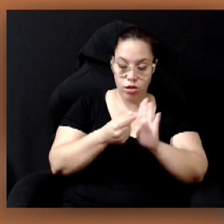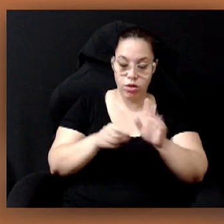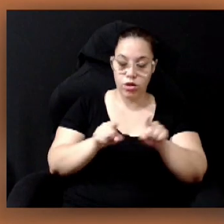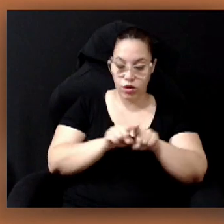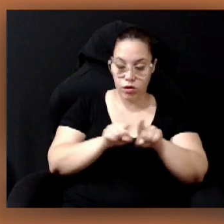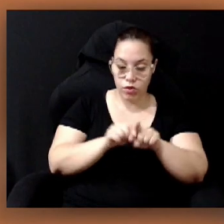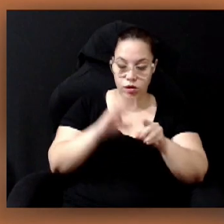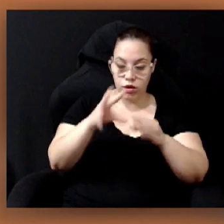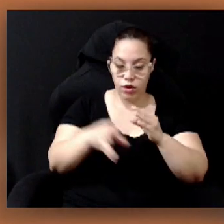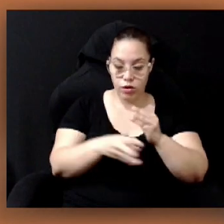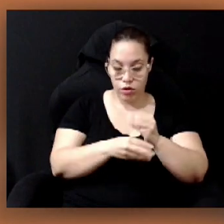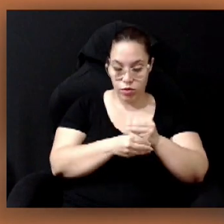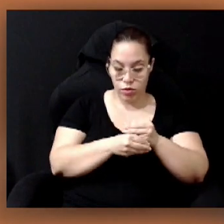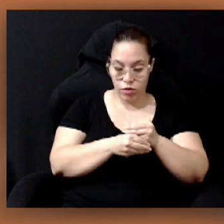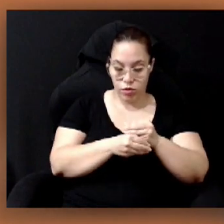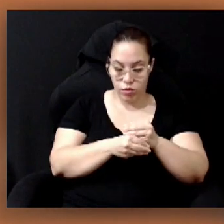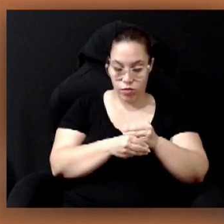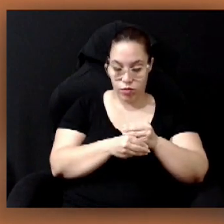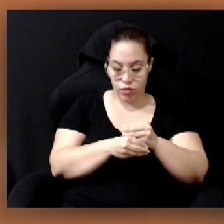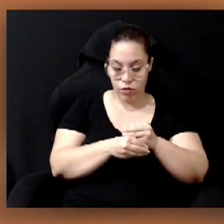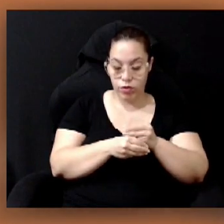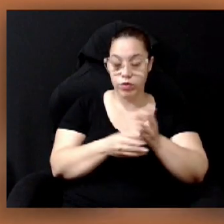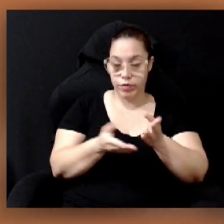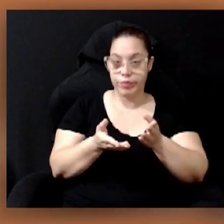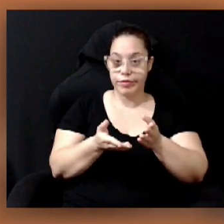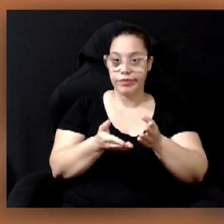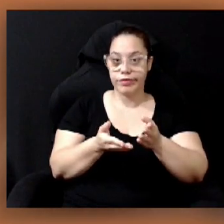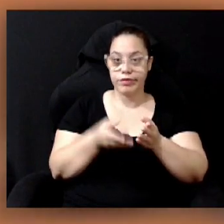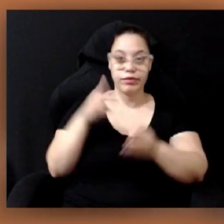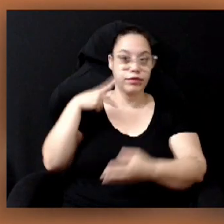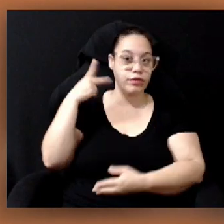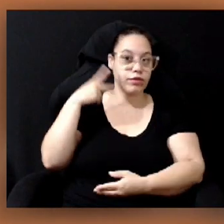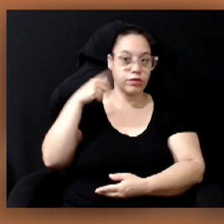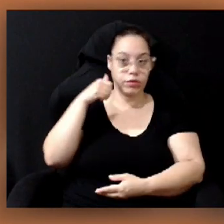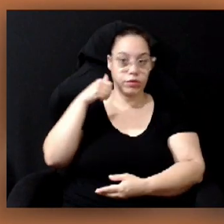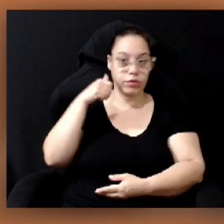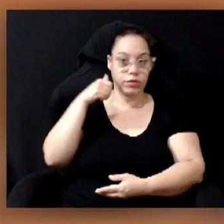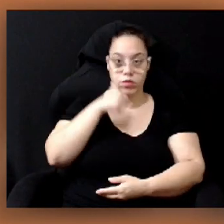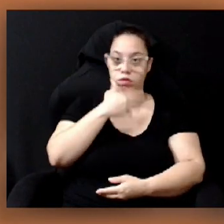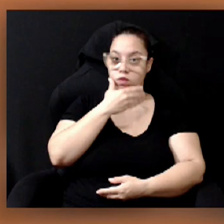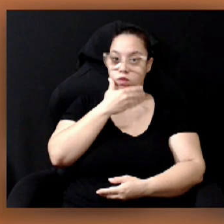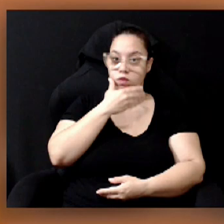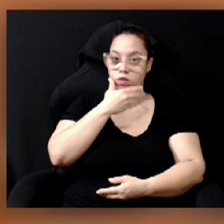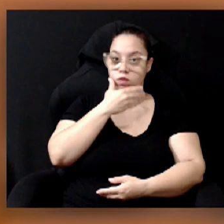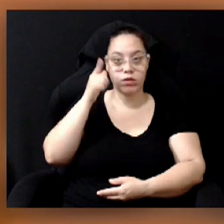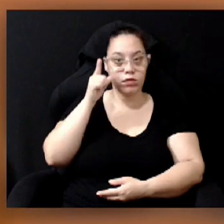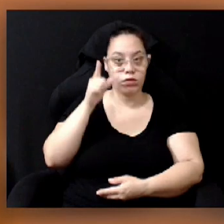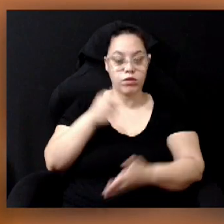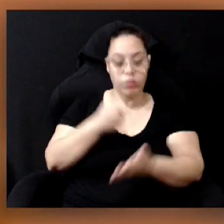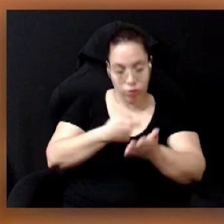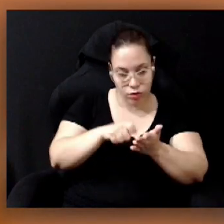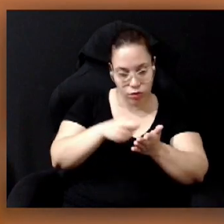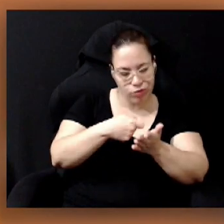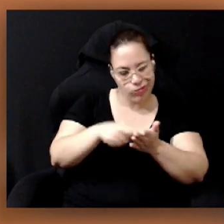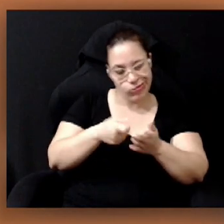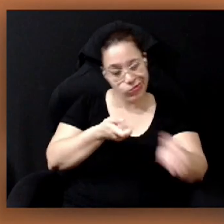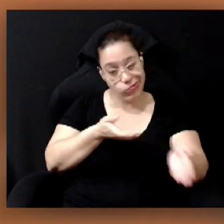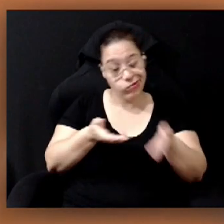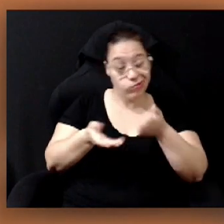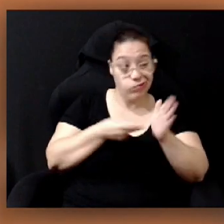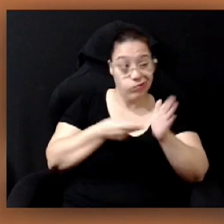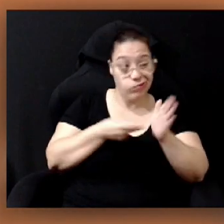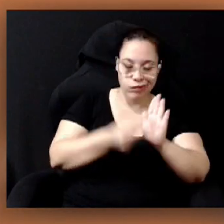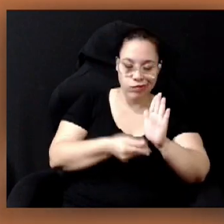emendas impositivas das vereadoras e dos vereadores que muitas vezes conseguem corrigir uma distorção orçamentária, né?